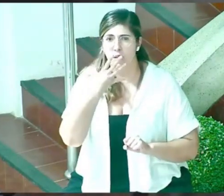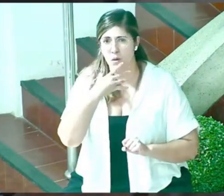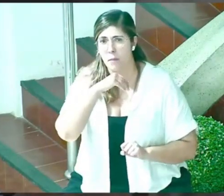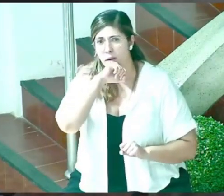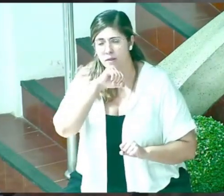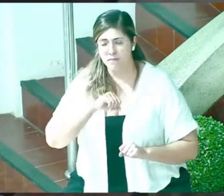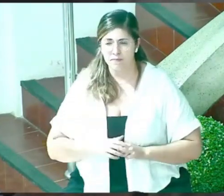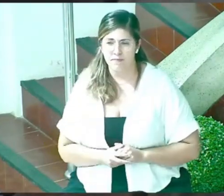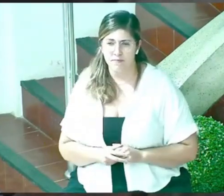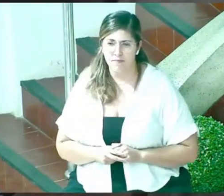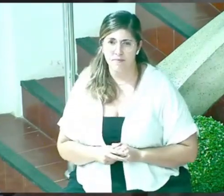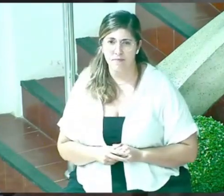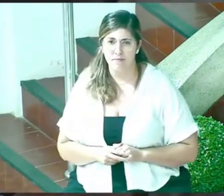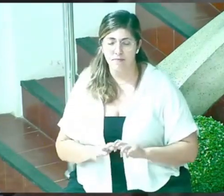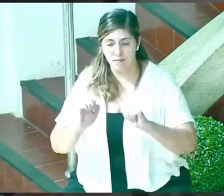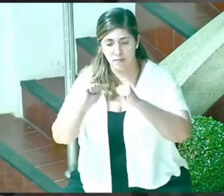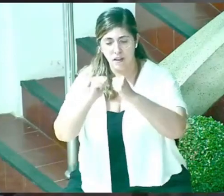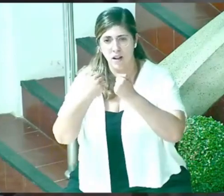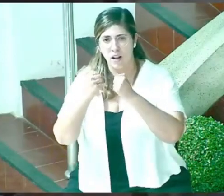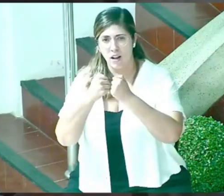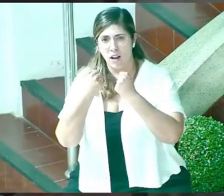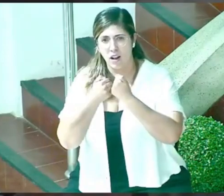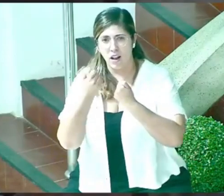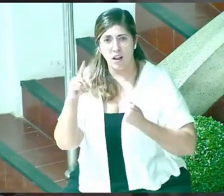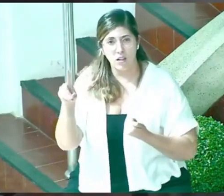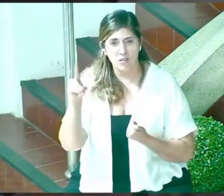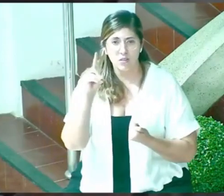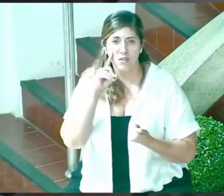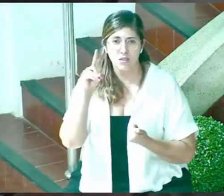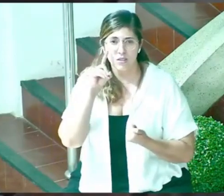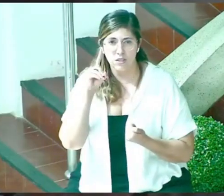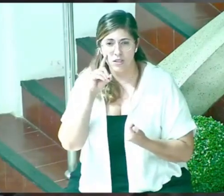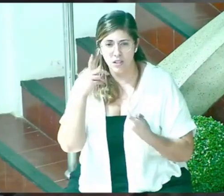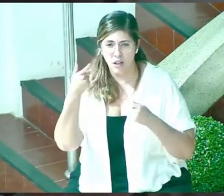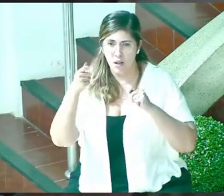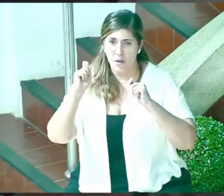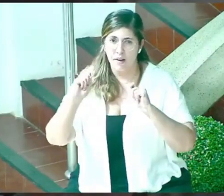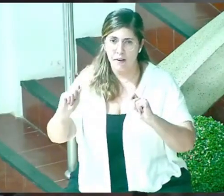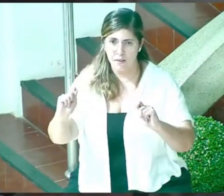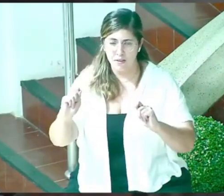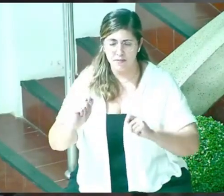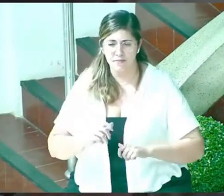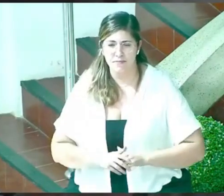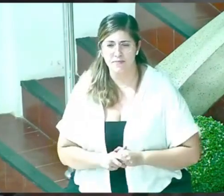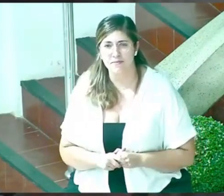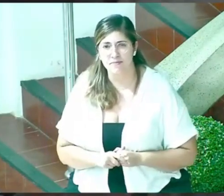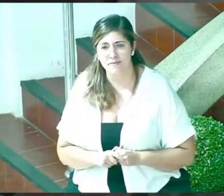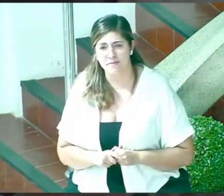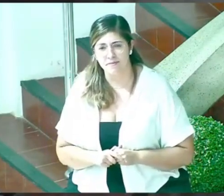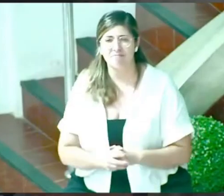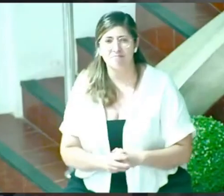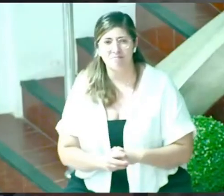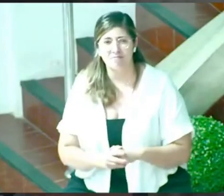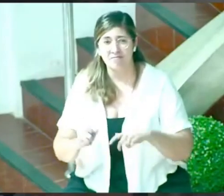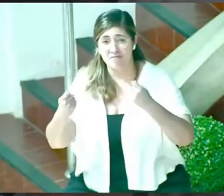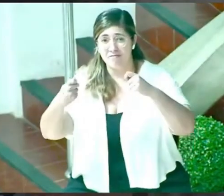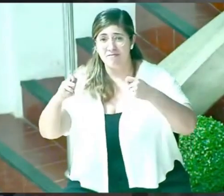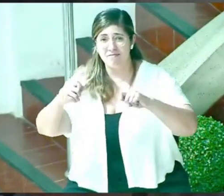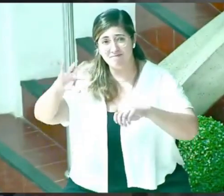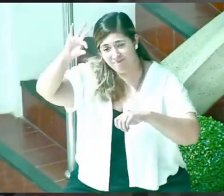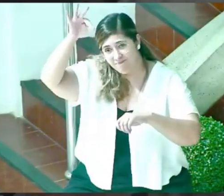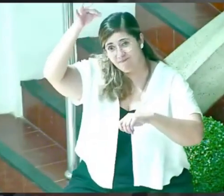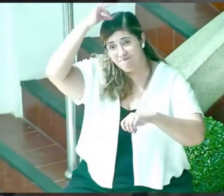Deus pelo pecado que você cometeu, desobedecendo o papai ou a mamãe. O segundo